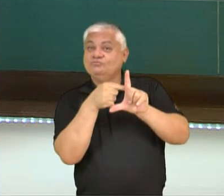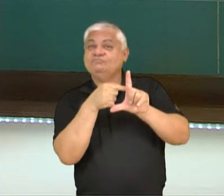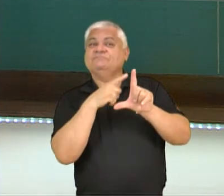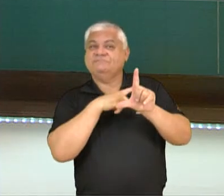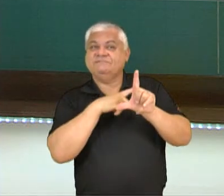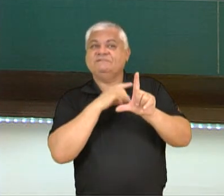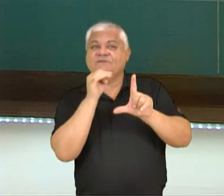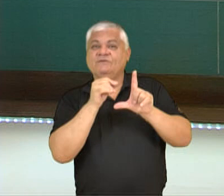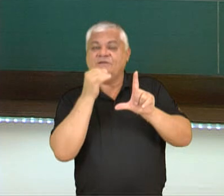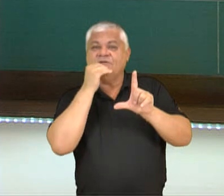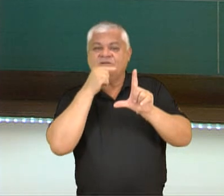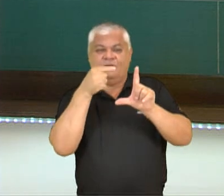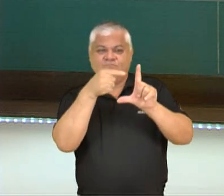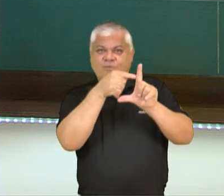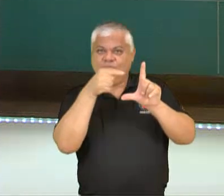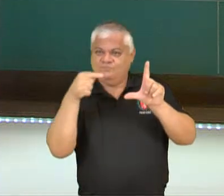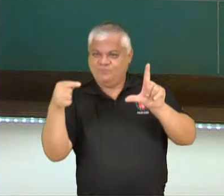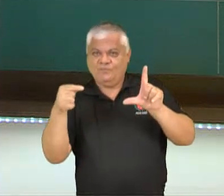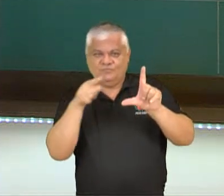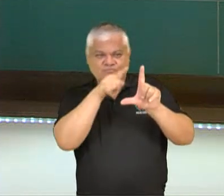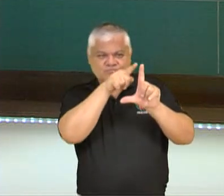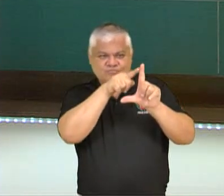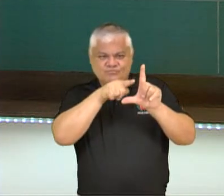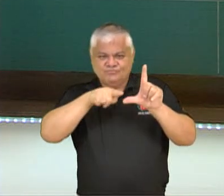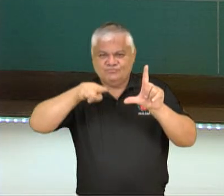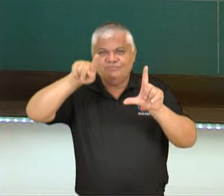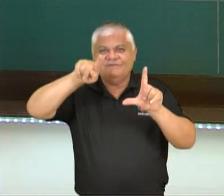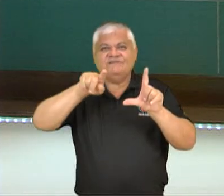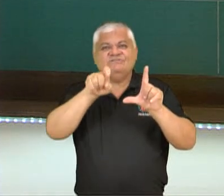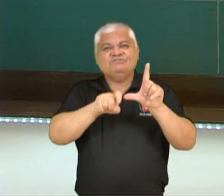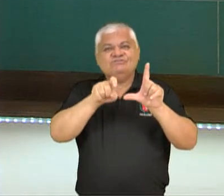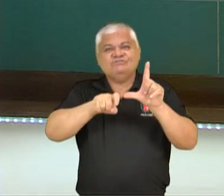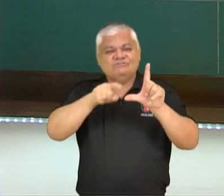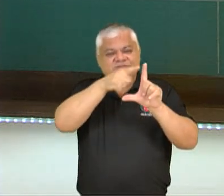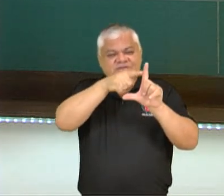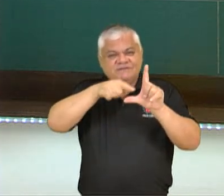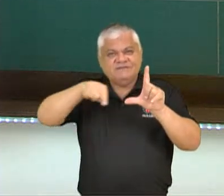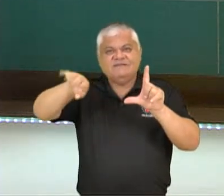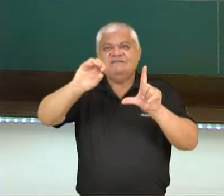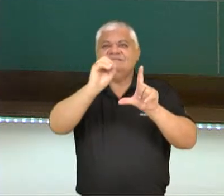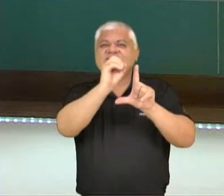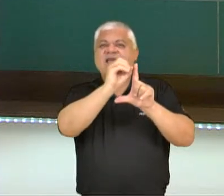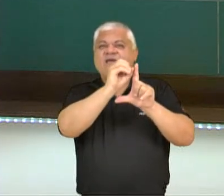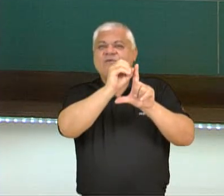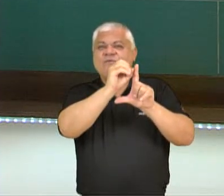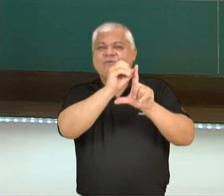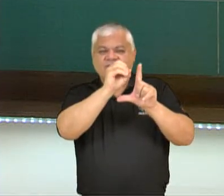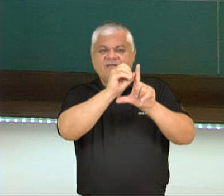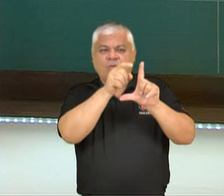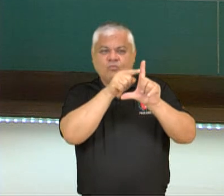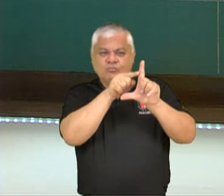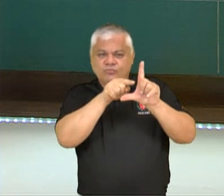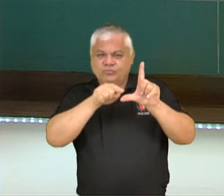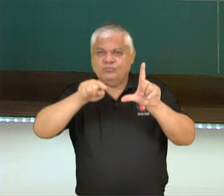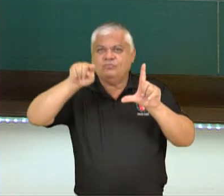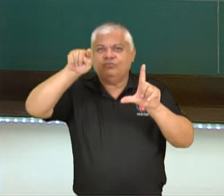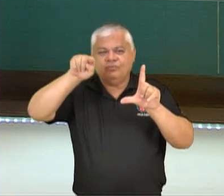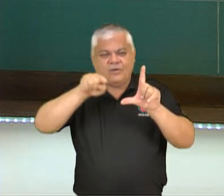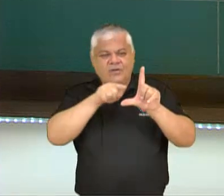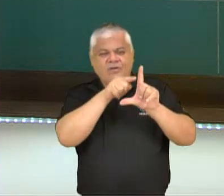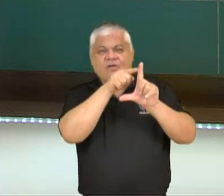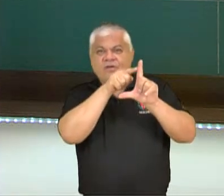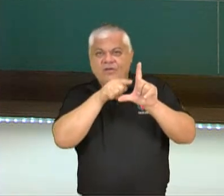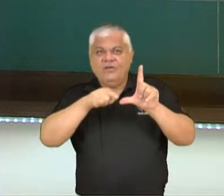em que a parábola corta o eixo x, em que o valor do y é 0. E quem são eles, né? É o